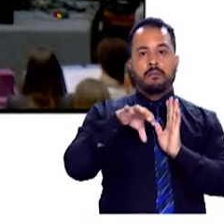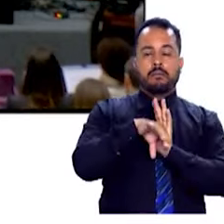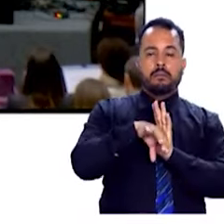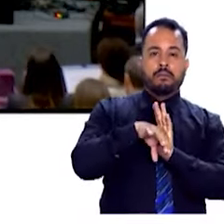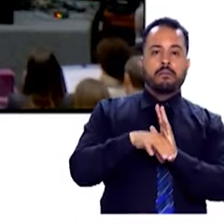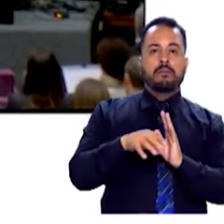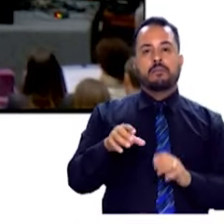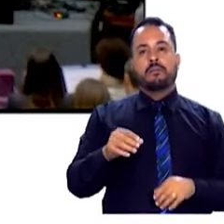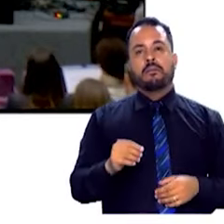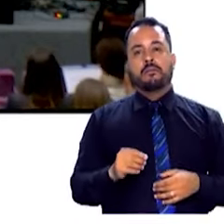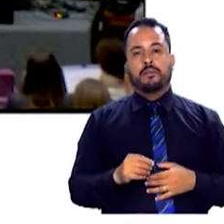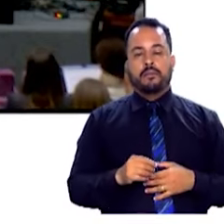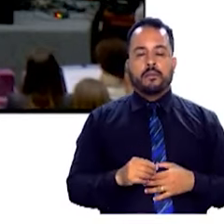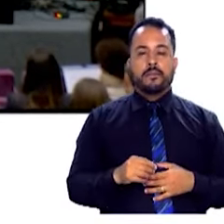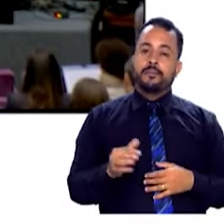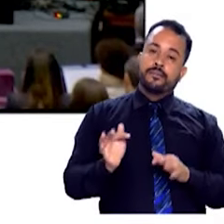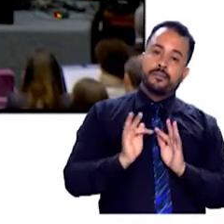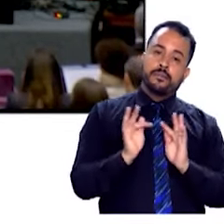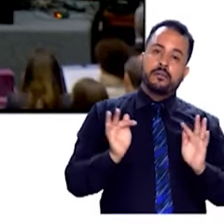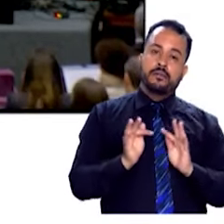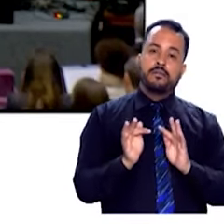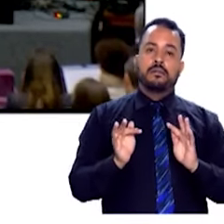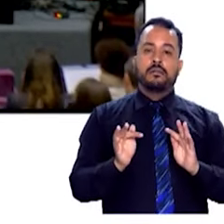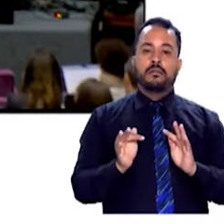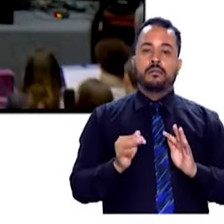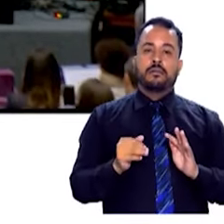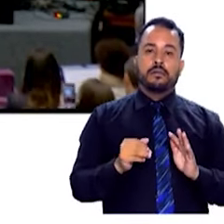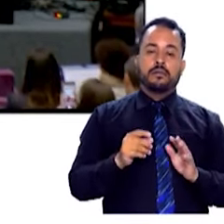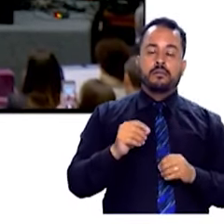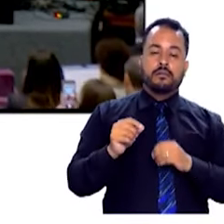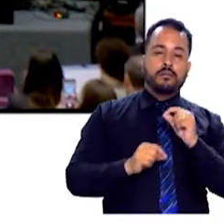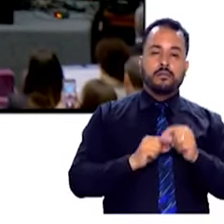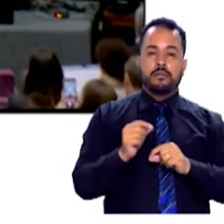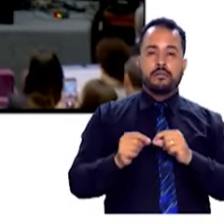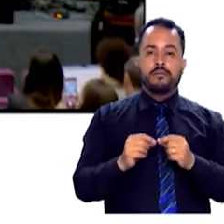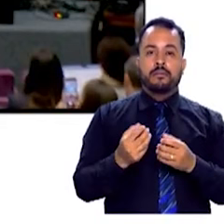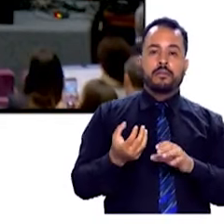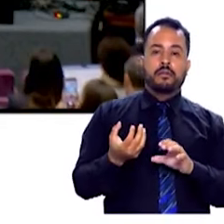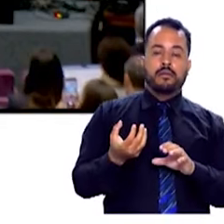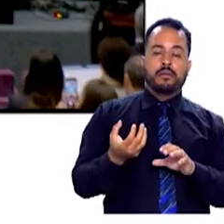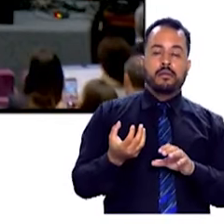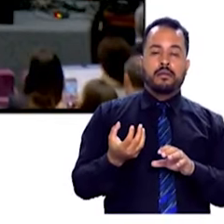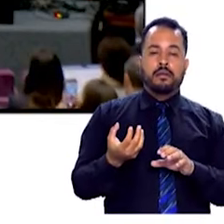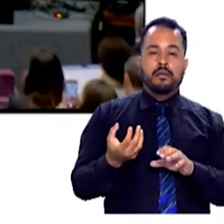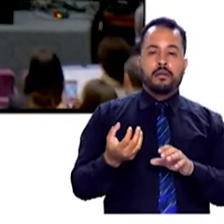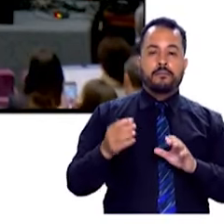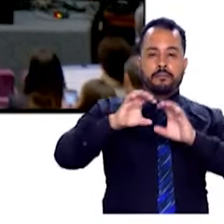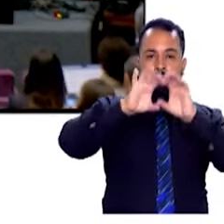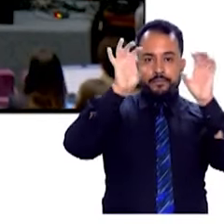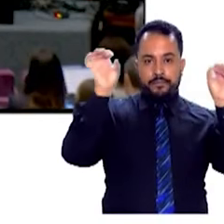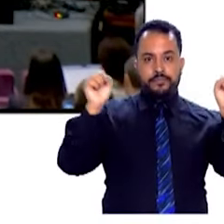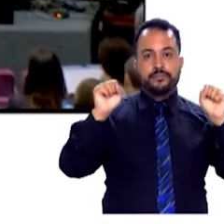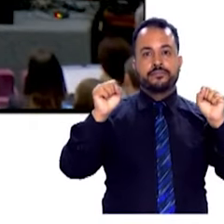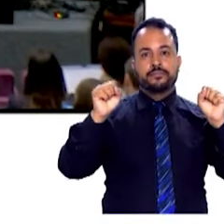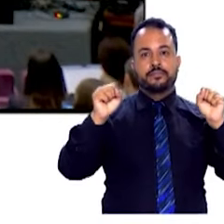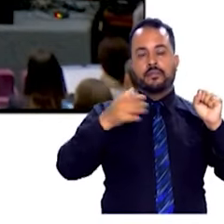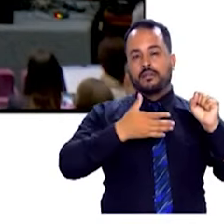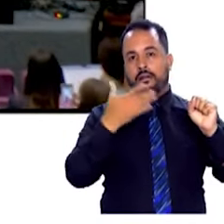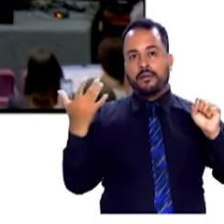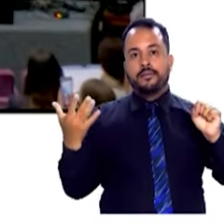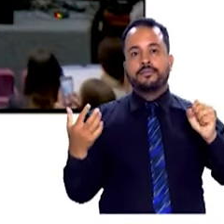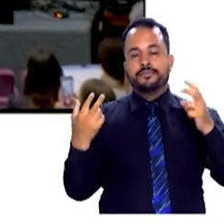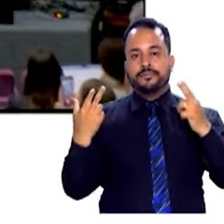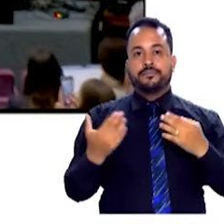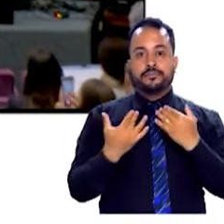é simples e eh os tribunais todos eram instituídos por prerrogativa real Hã o à medida que o Parlamento fica mais importante o o